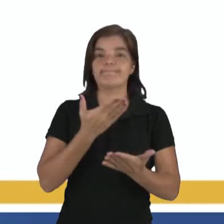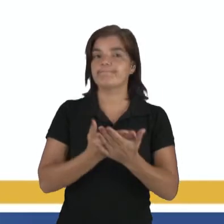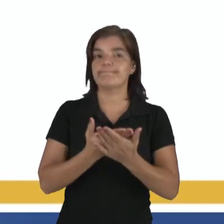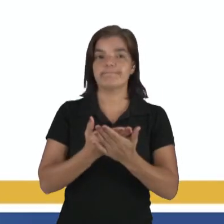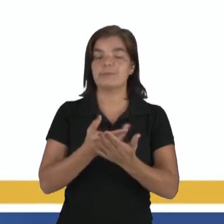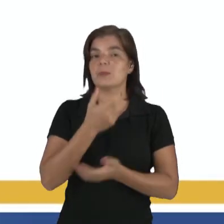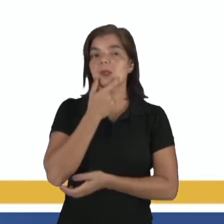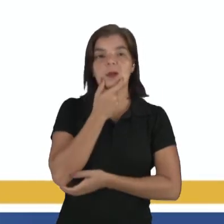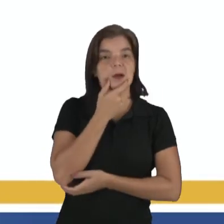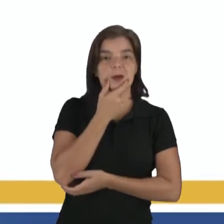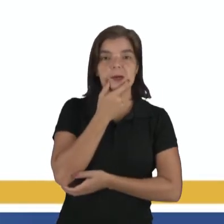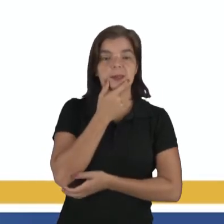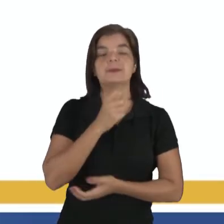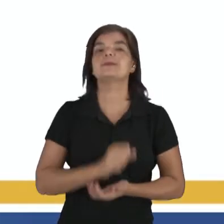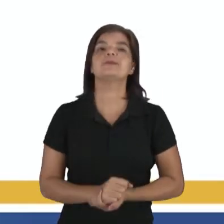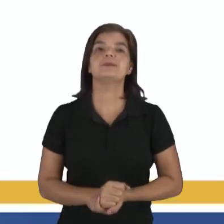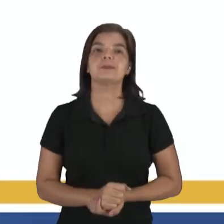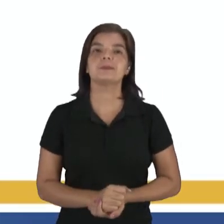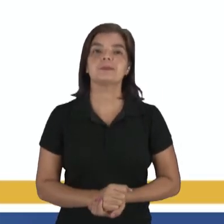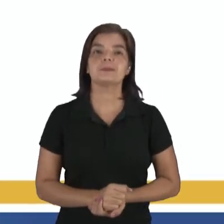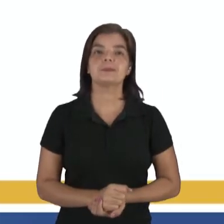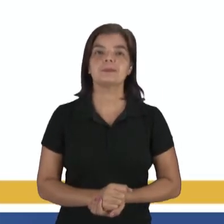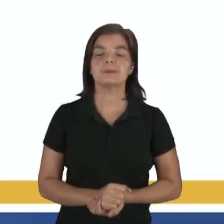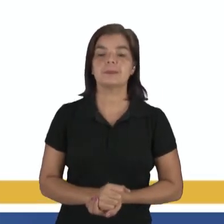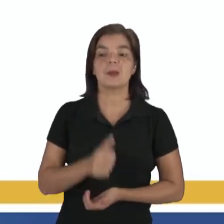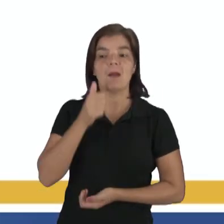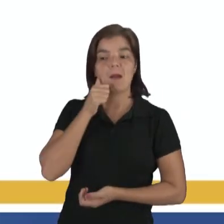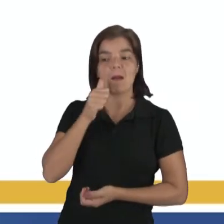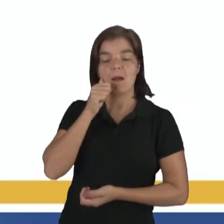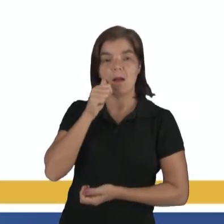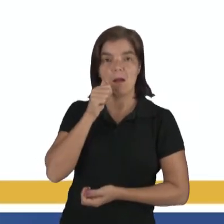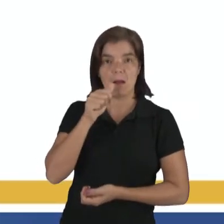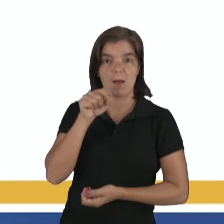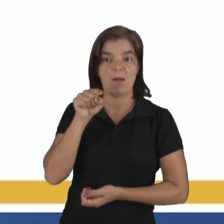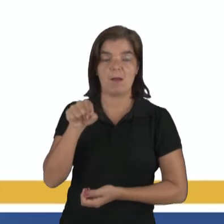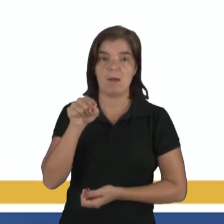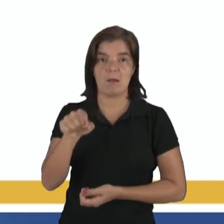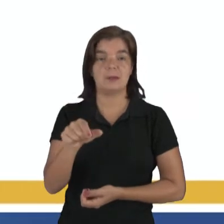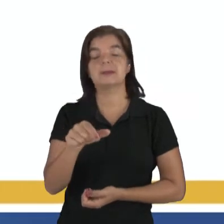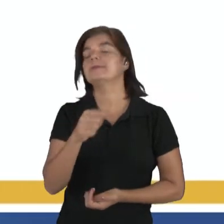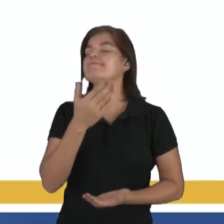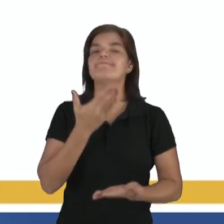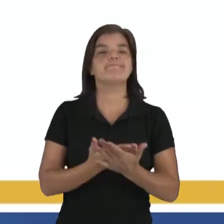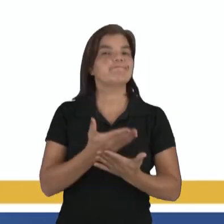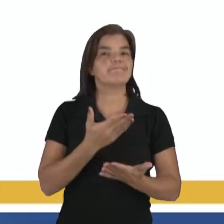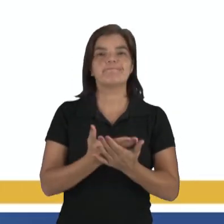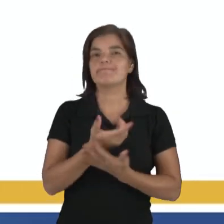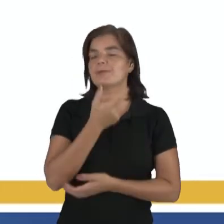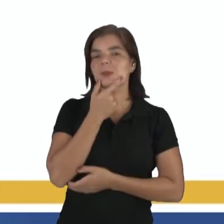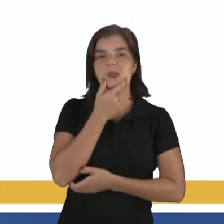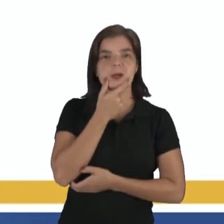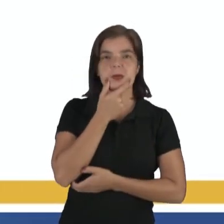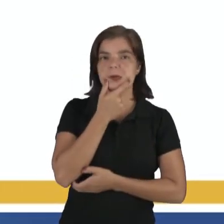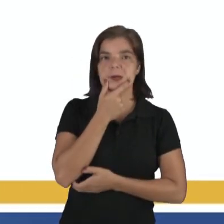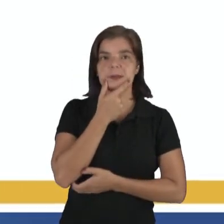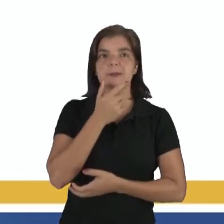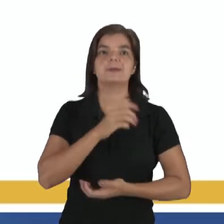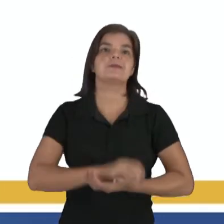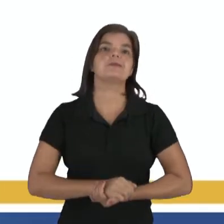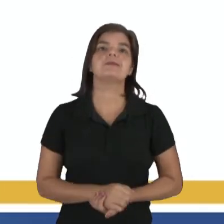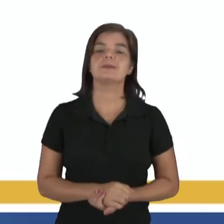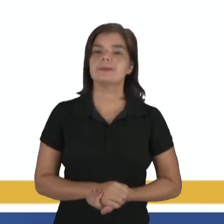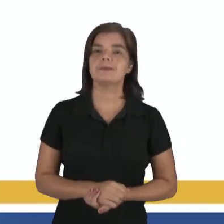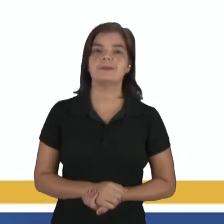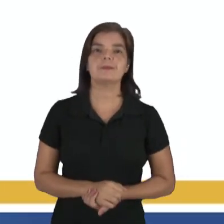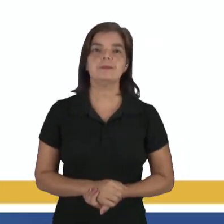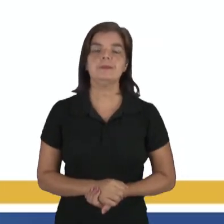estão estudando inglês. She is studying English. She isn't studying English. Ela está estudando